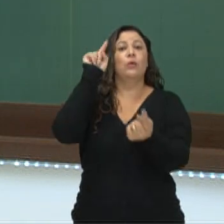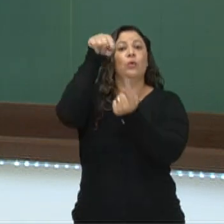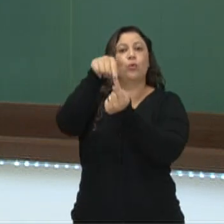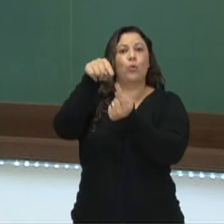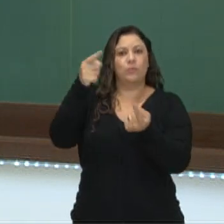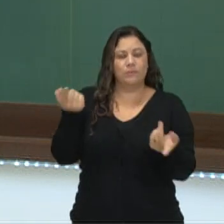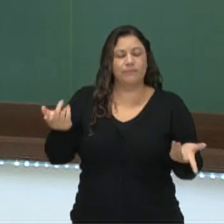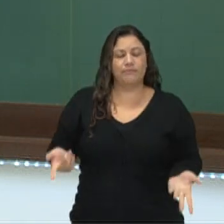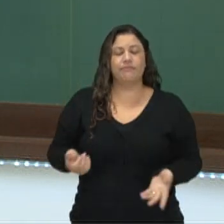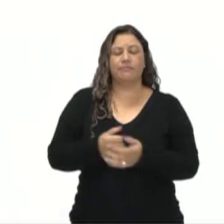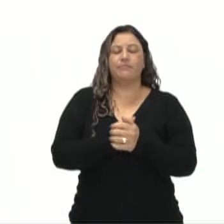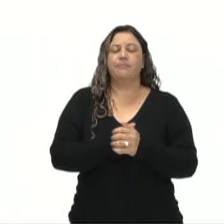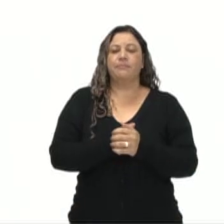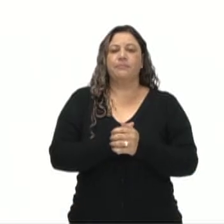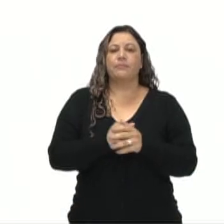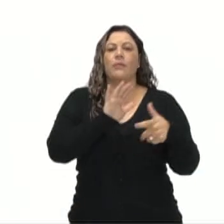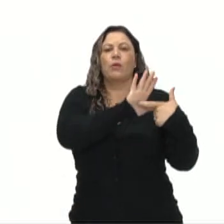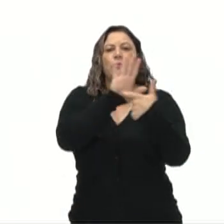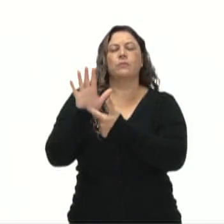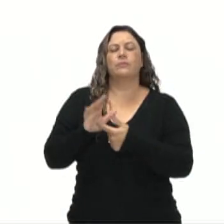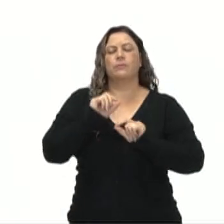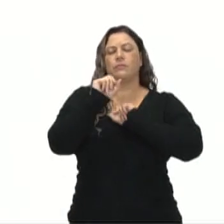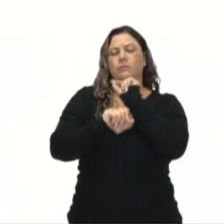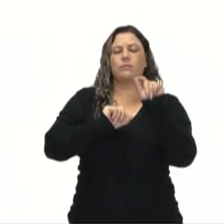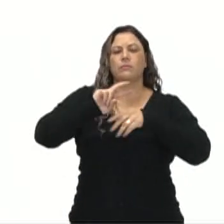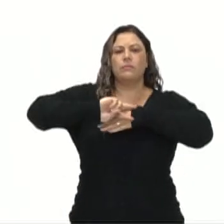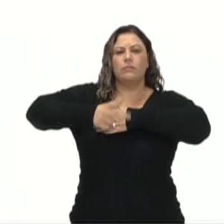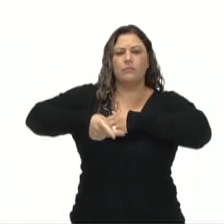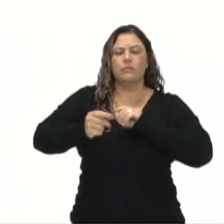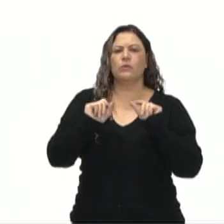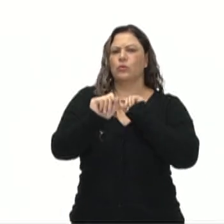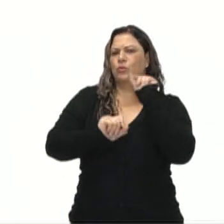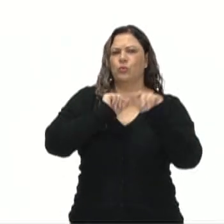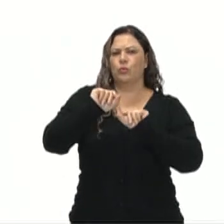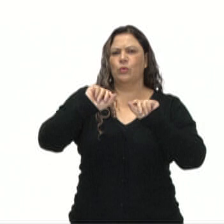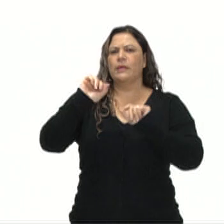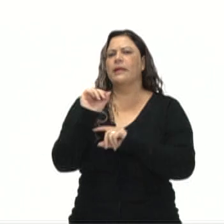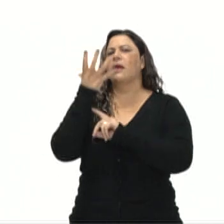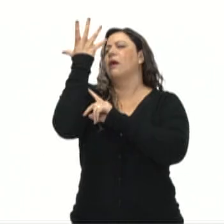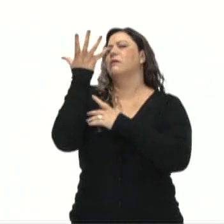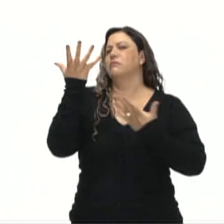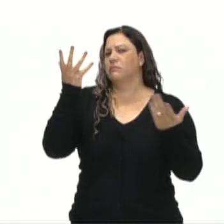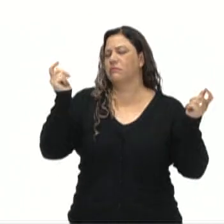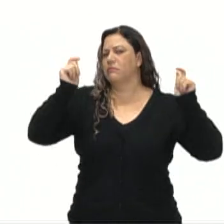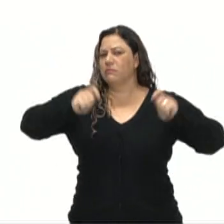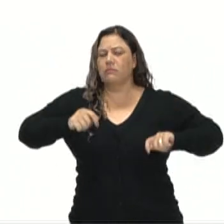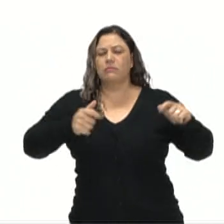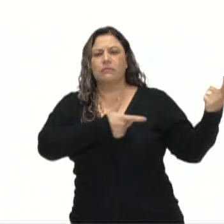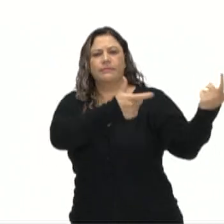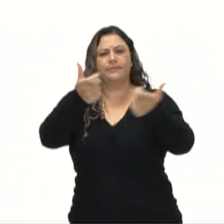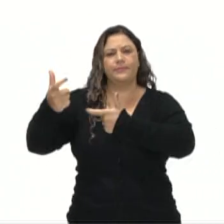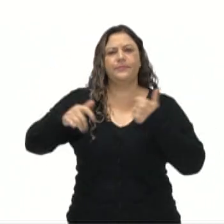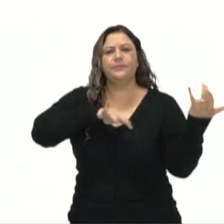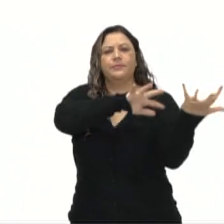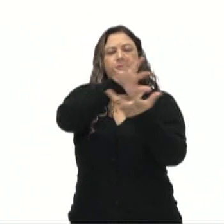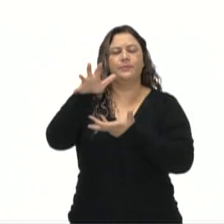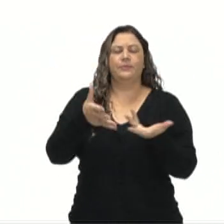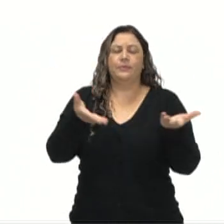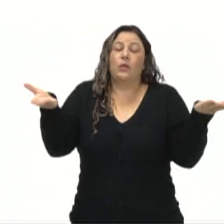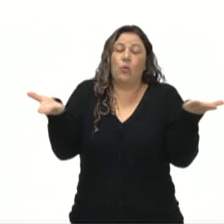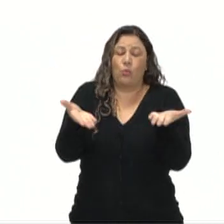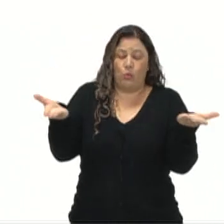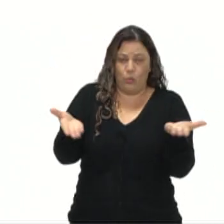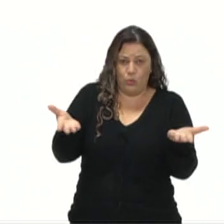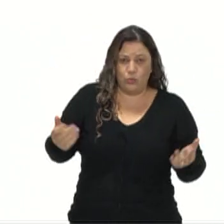Objetivos: identificar causas possíveis para conflitos e tensões no mundo atual. Por